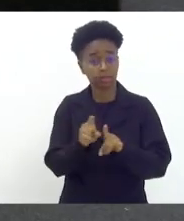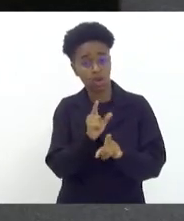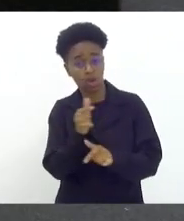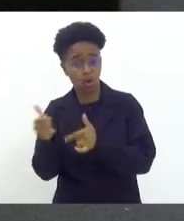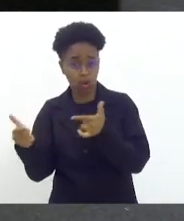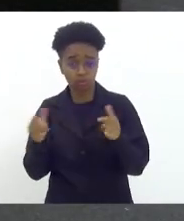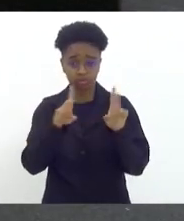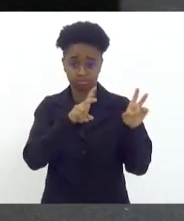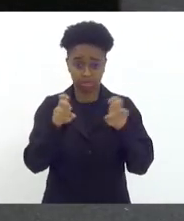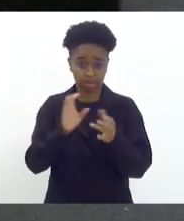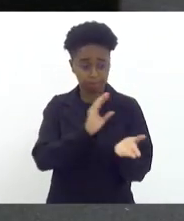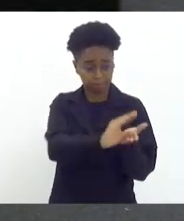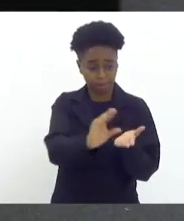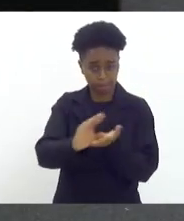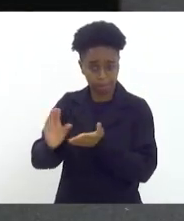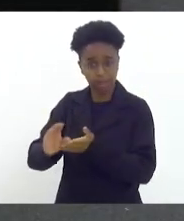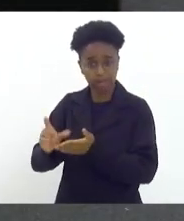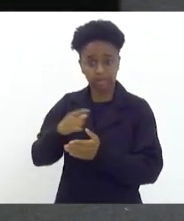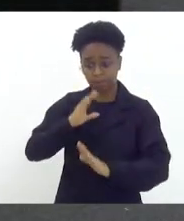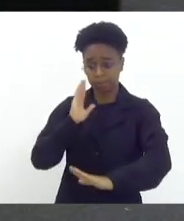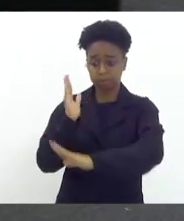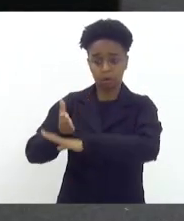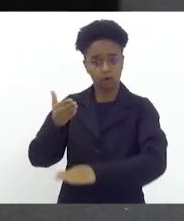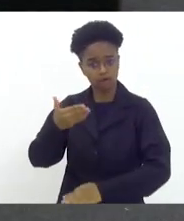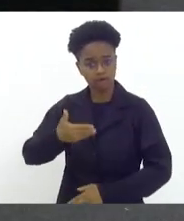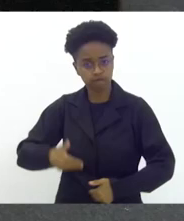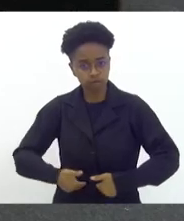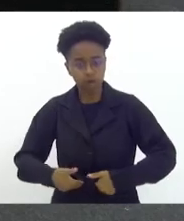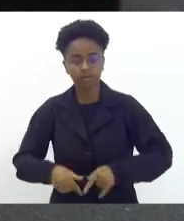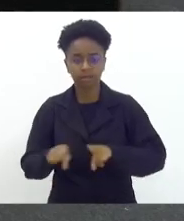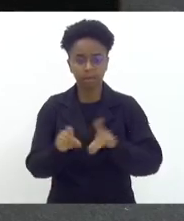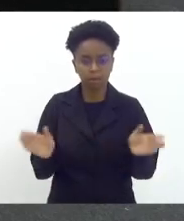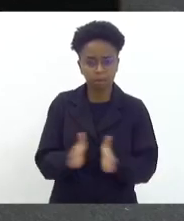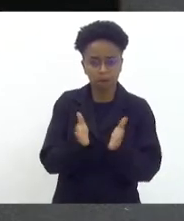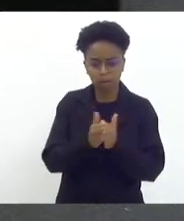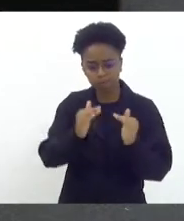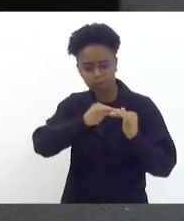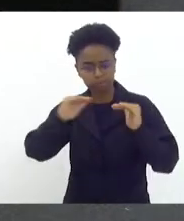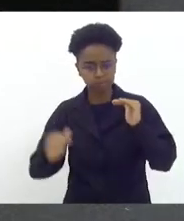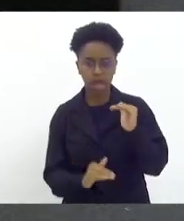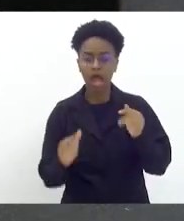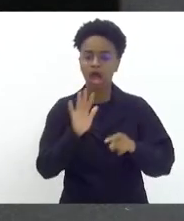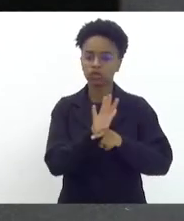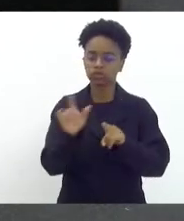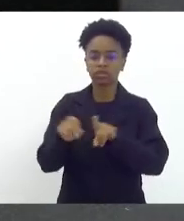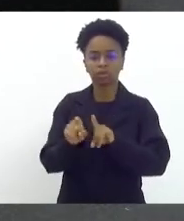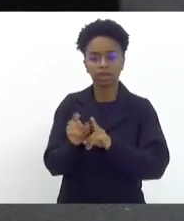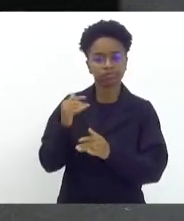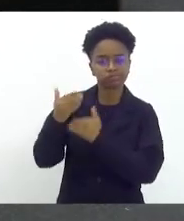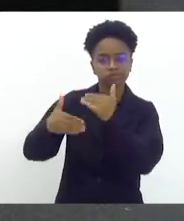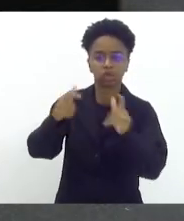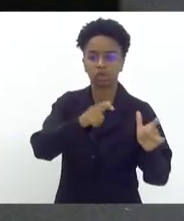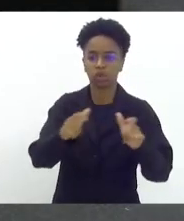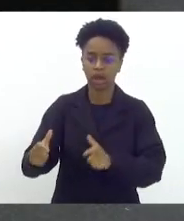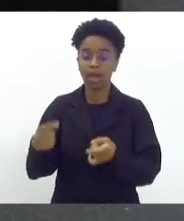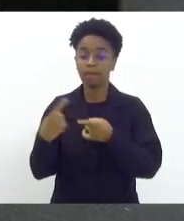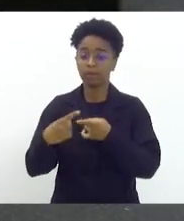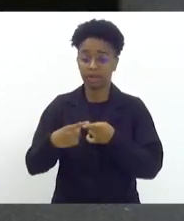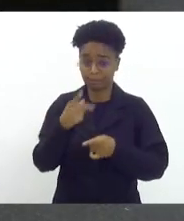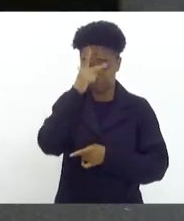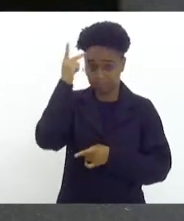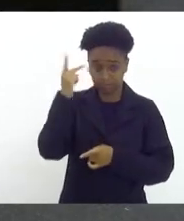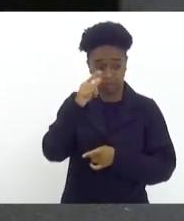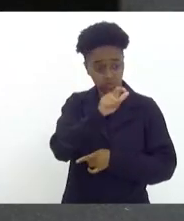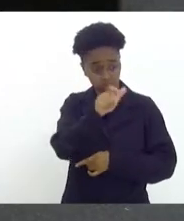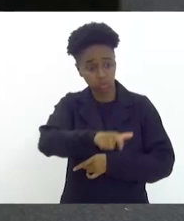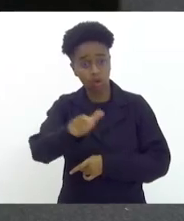de renda além de combater a fome além de combater extrema pobreza ajuda o desenvolvimento local porque aquele cidadão